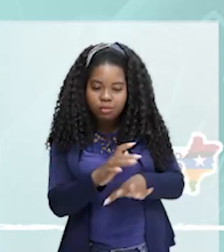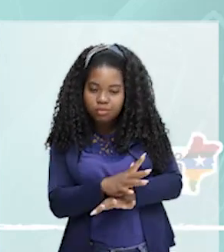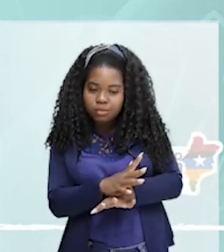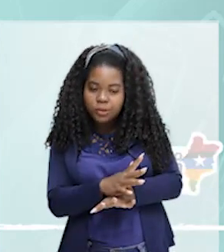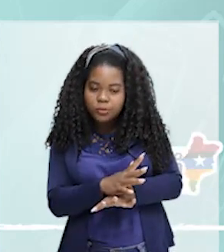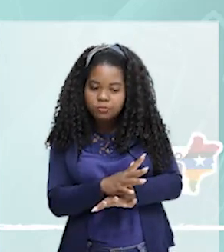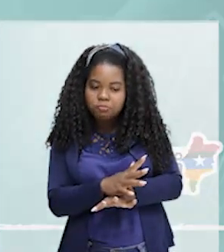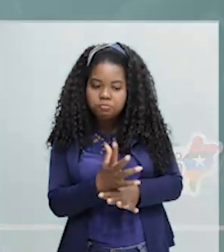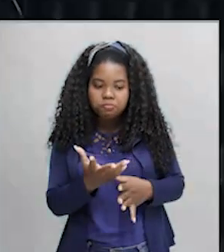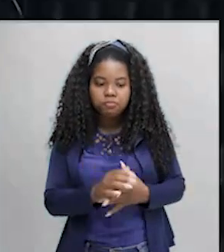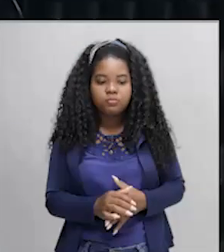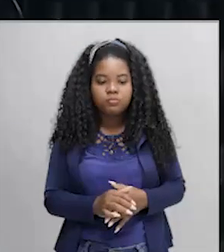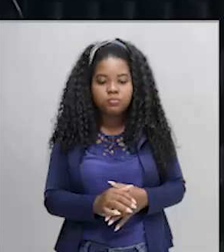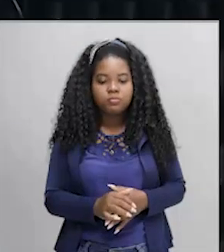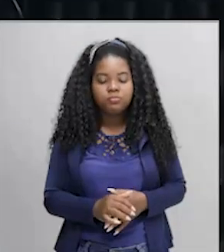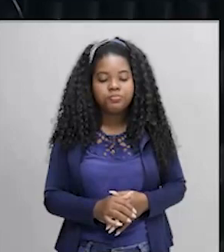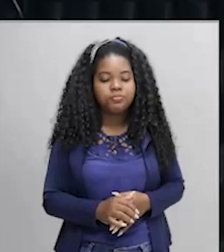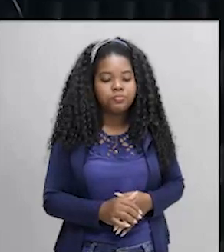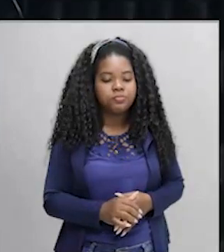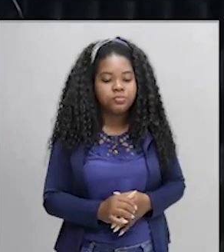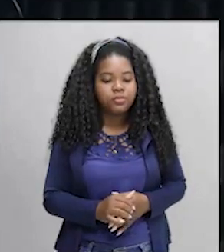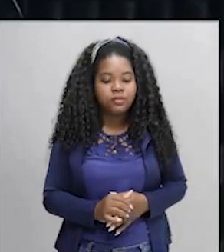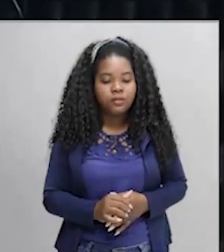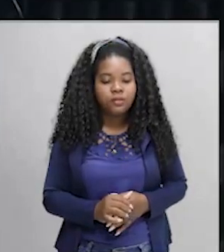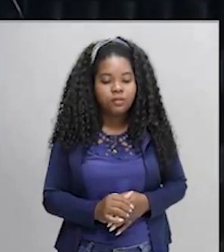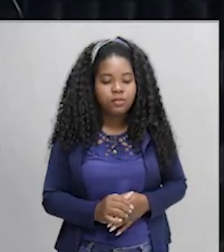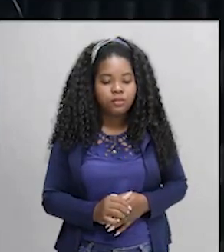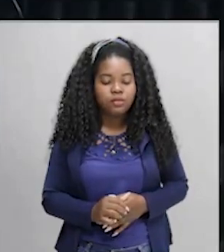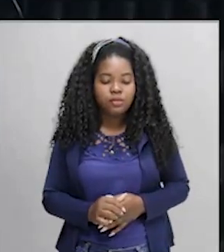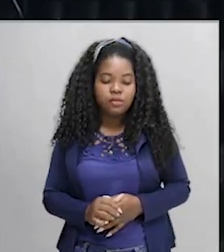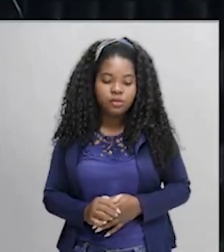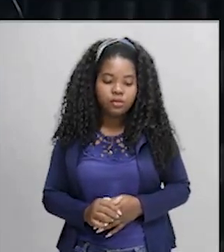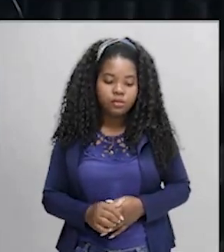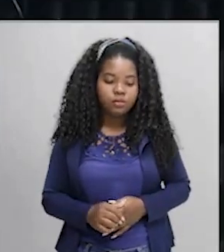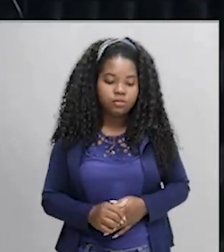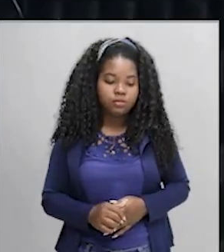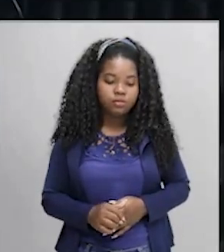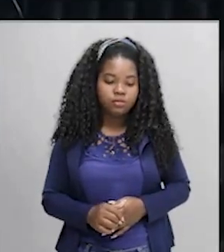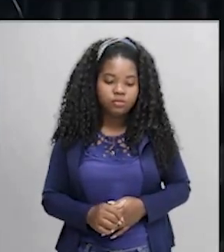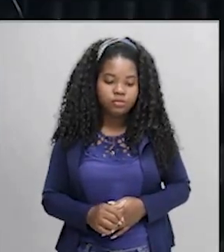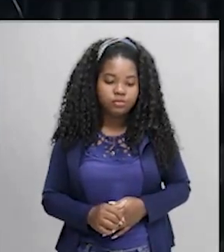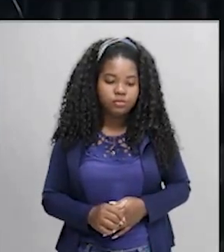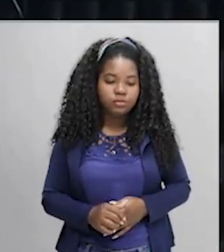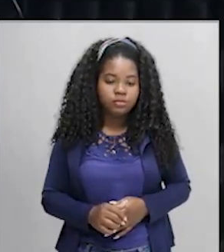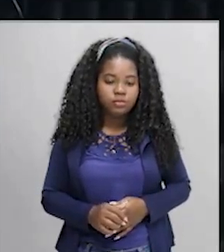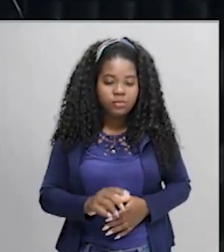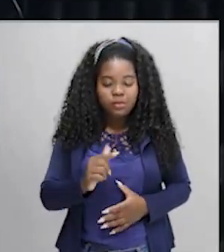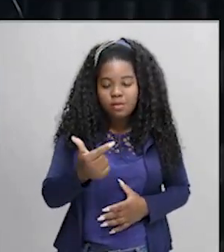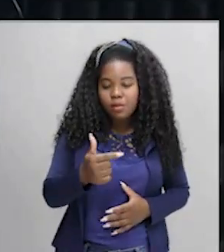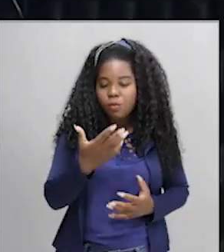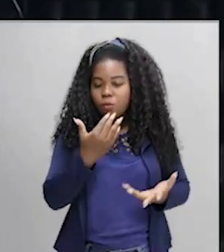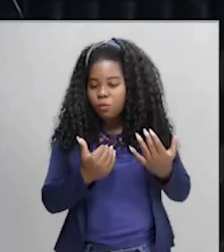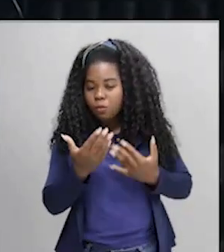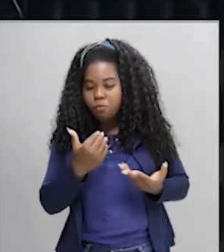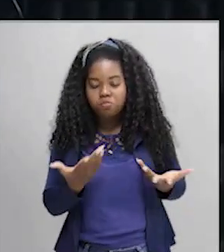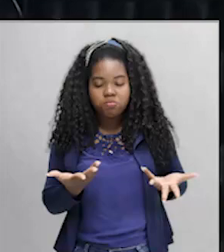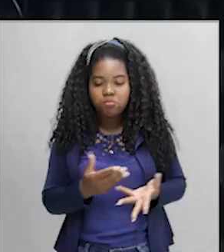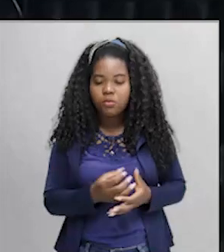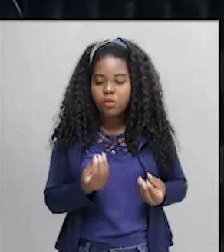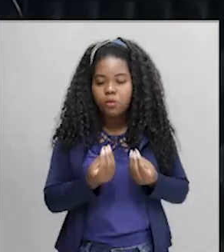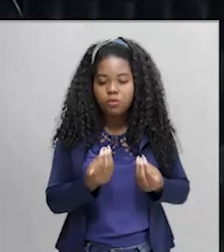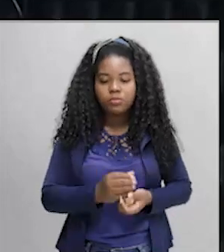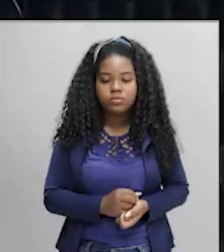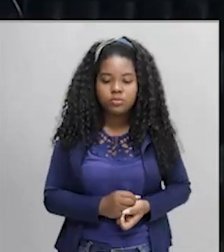coisa, ficar sem alguma coisa. Então, we have run out of food, nós ficamos sem comida. Give up